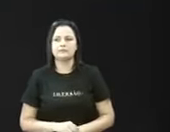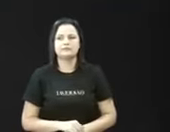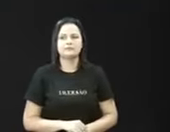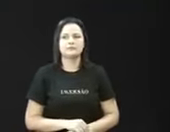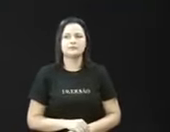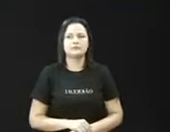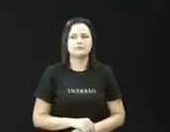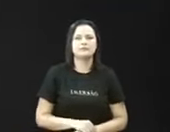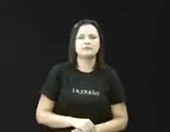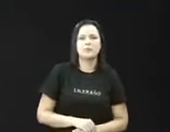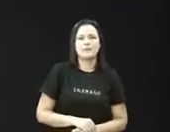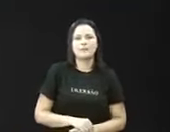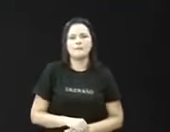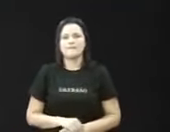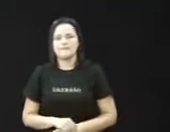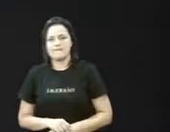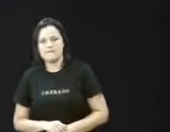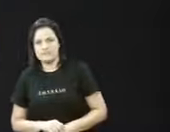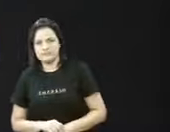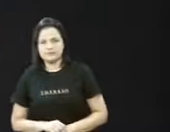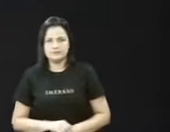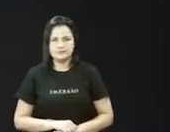E que o Espírito Santo me cubra neste momento.